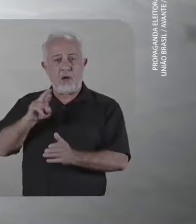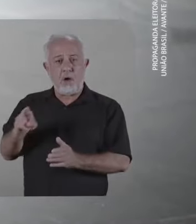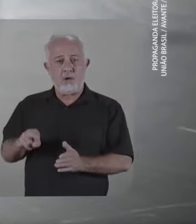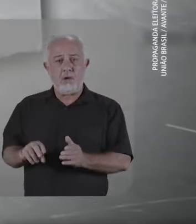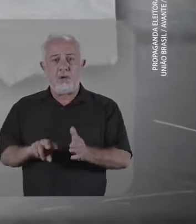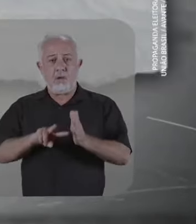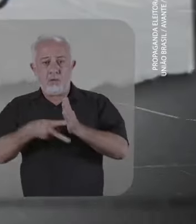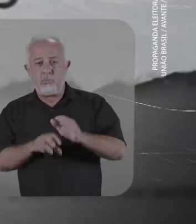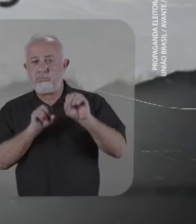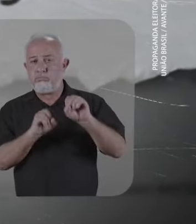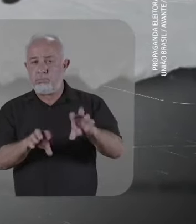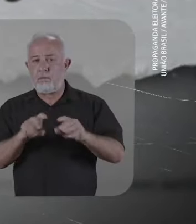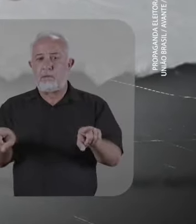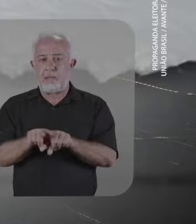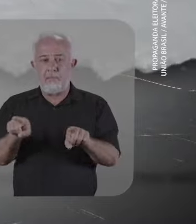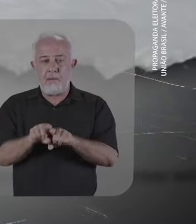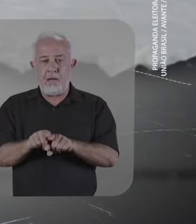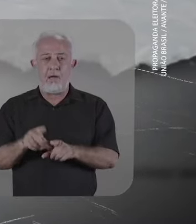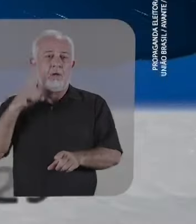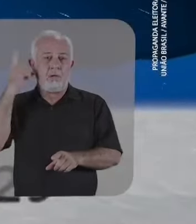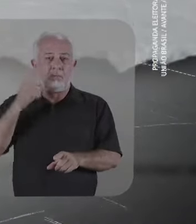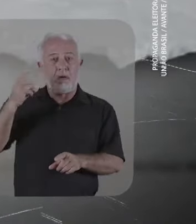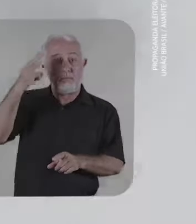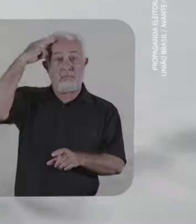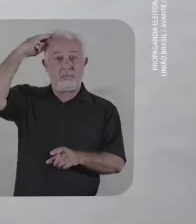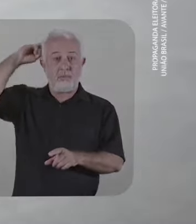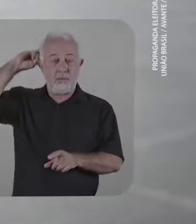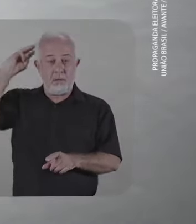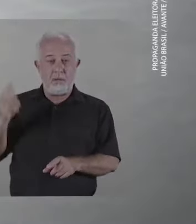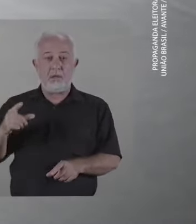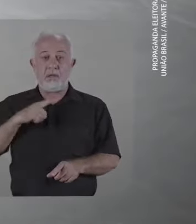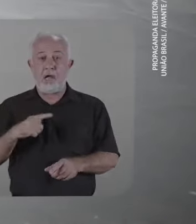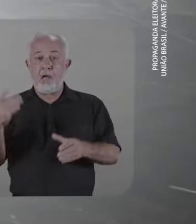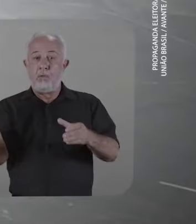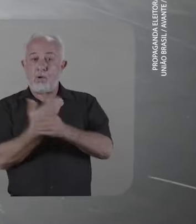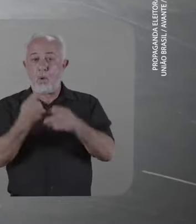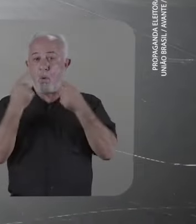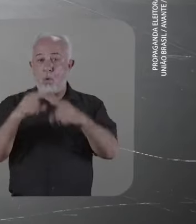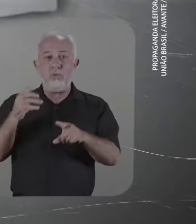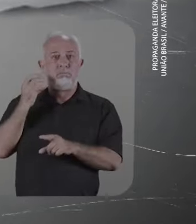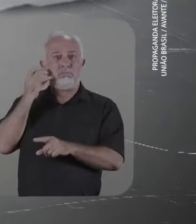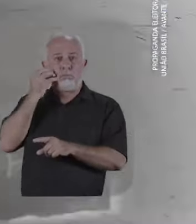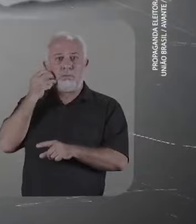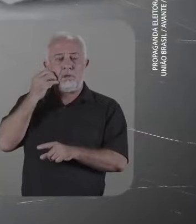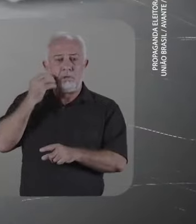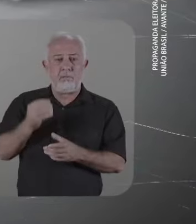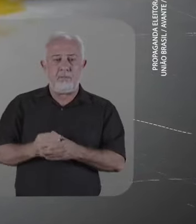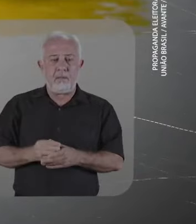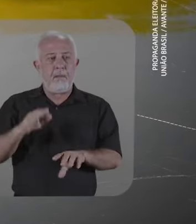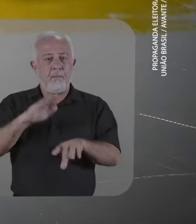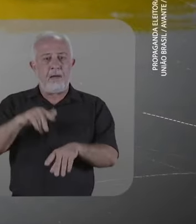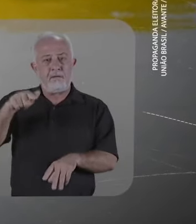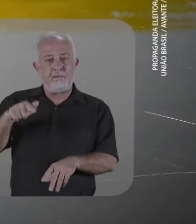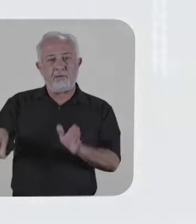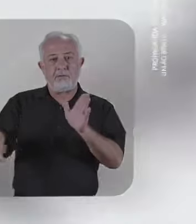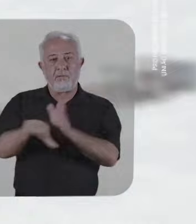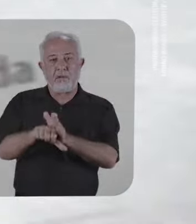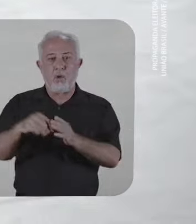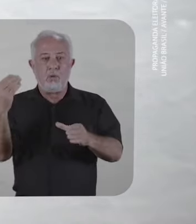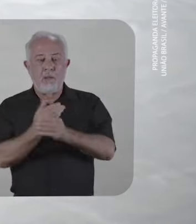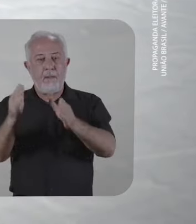de improbidade administrativa, o Ministério Público Estadual acusa o candidato Eduardo Siqueira Campos e mais 5 réus de terem causado